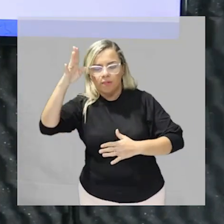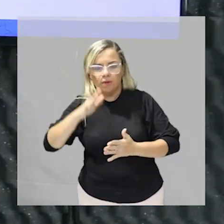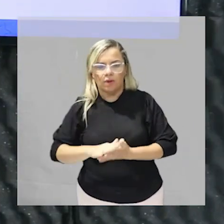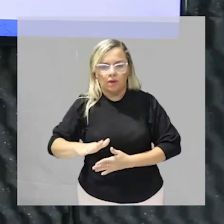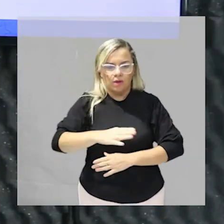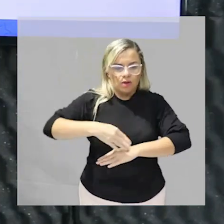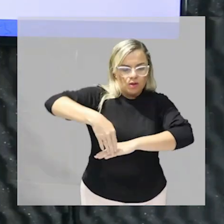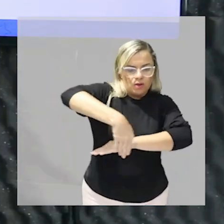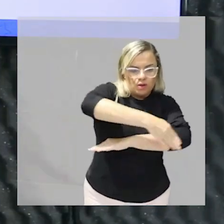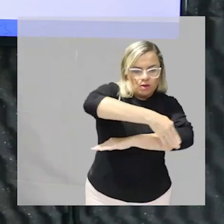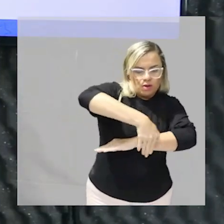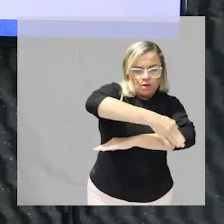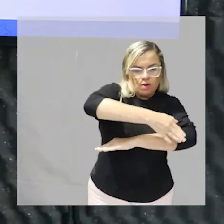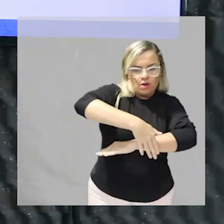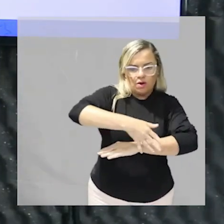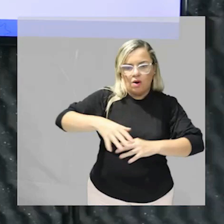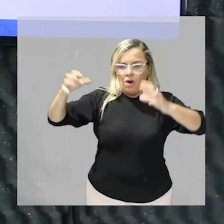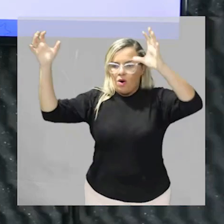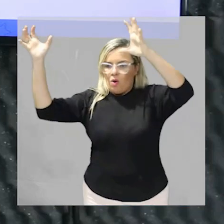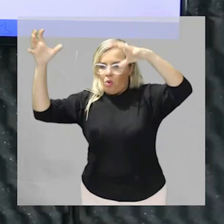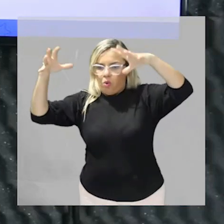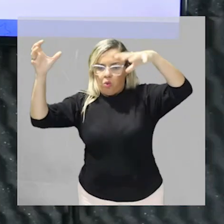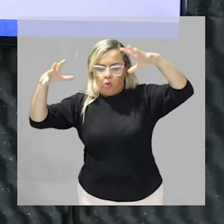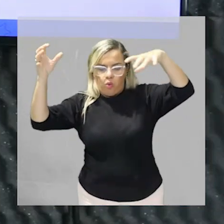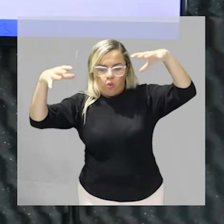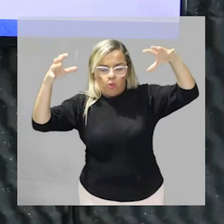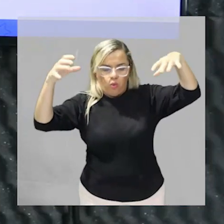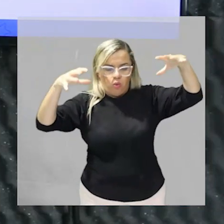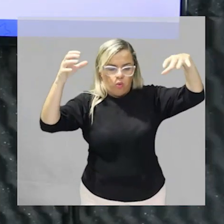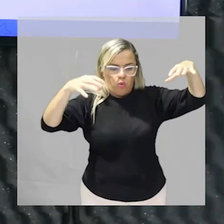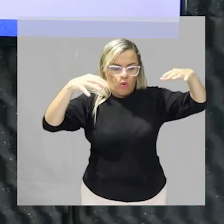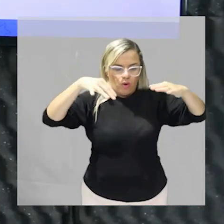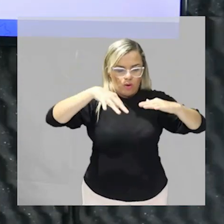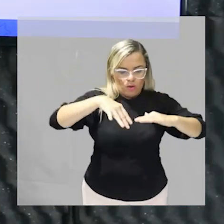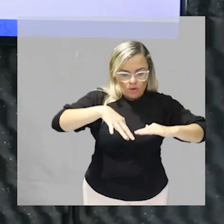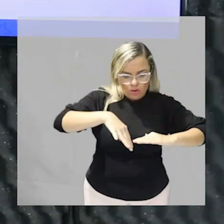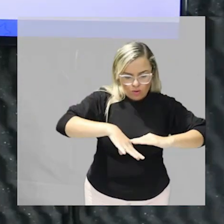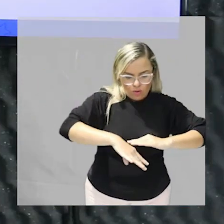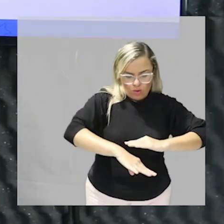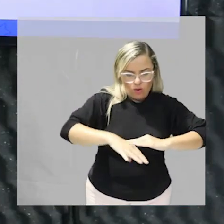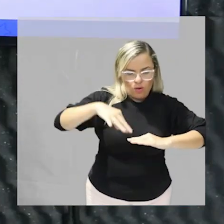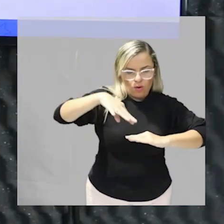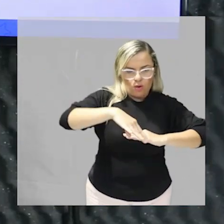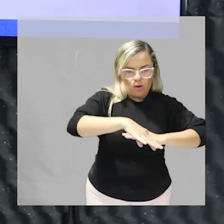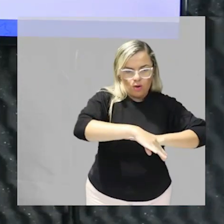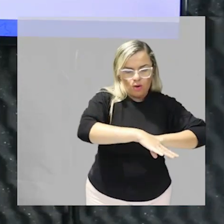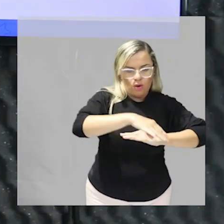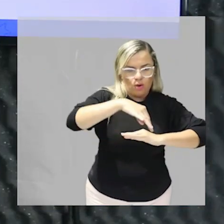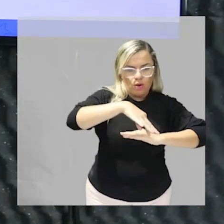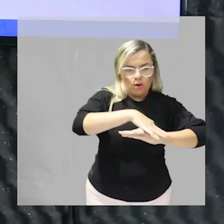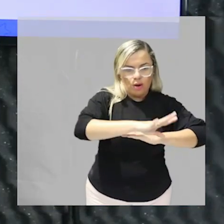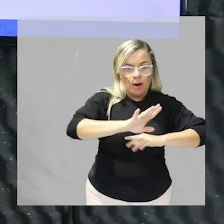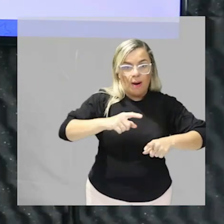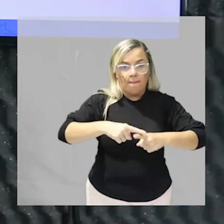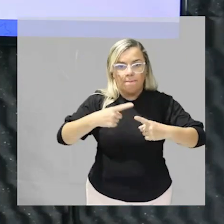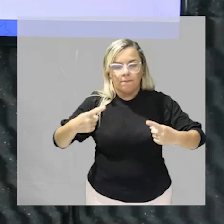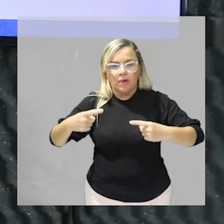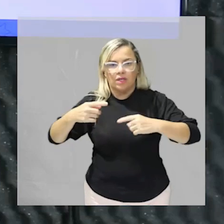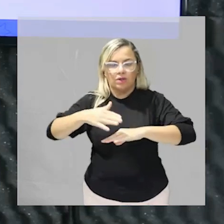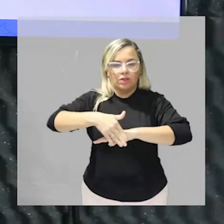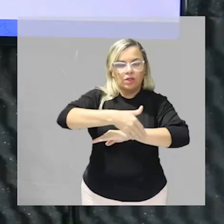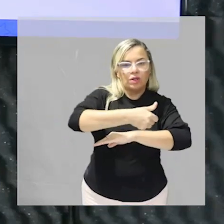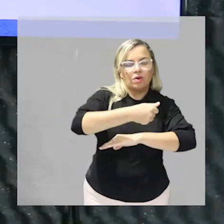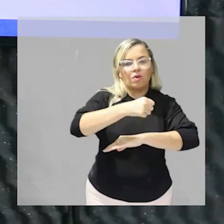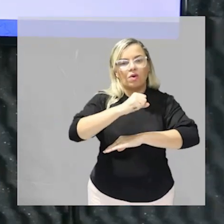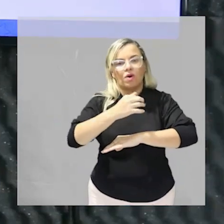concreto, quando chove, por exemplo, a água do seu processo natural ela vai infiltrar. Mas quando tem o asfalto, ela corre pela superfície. Tá certo?